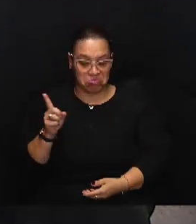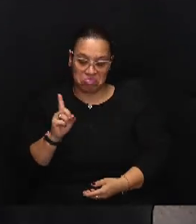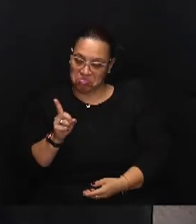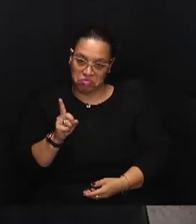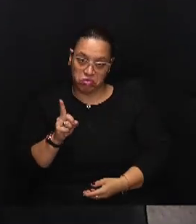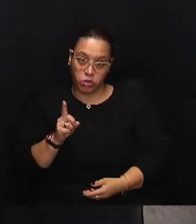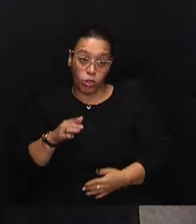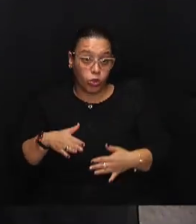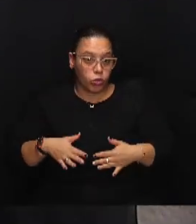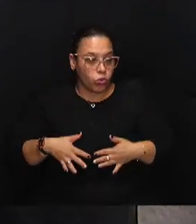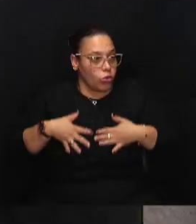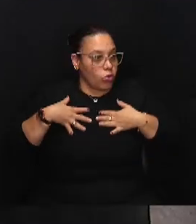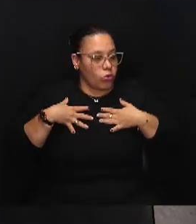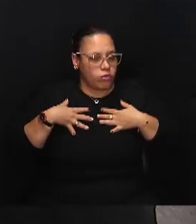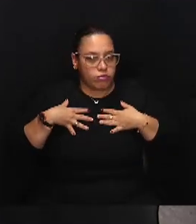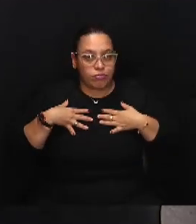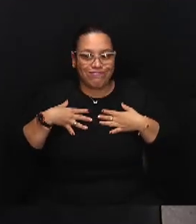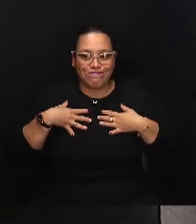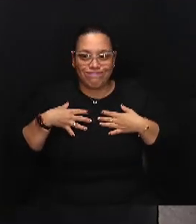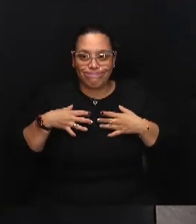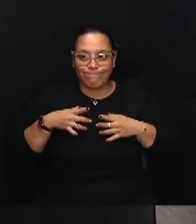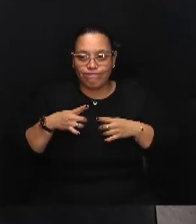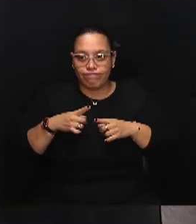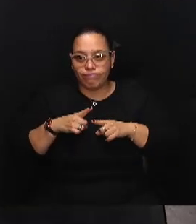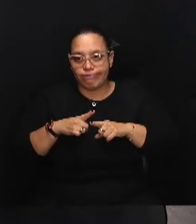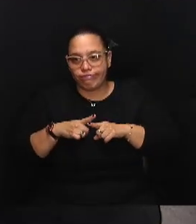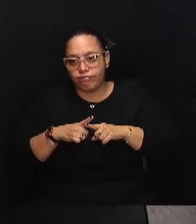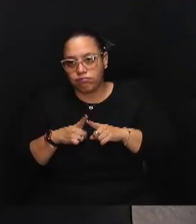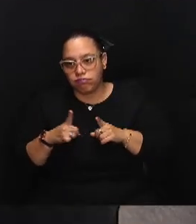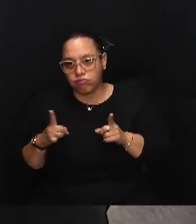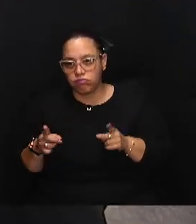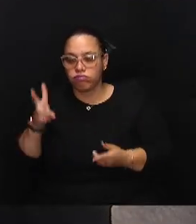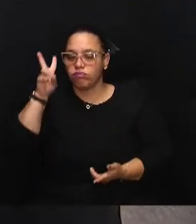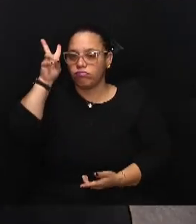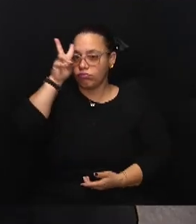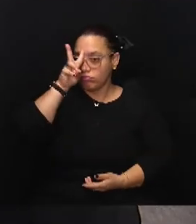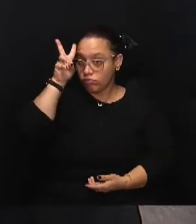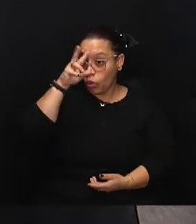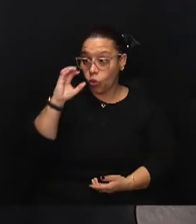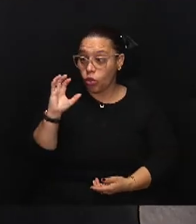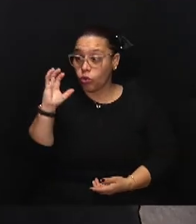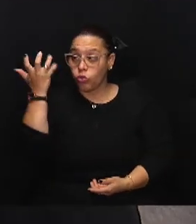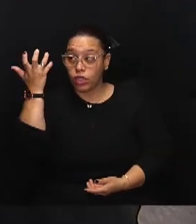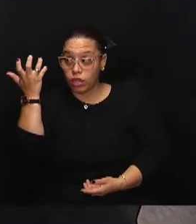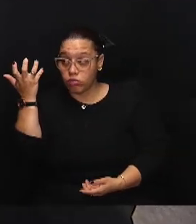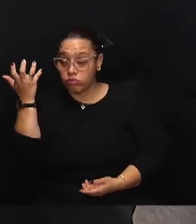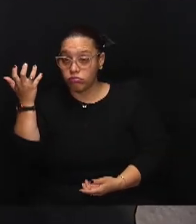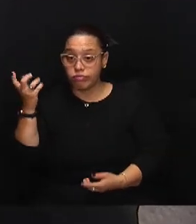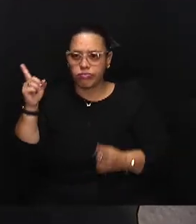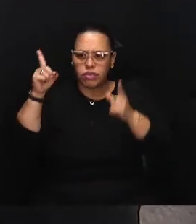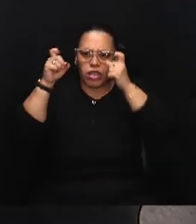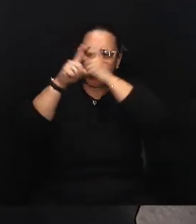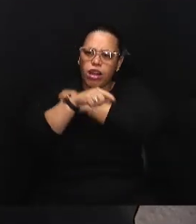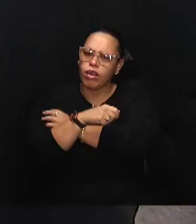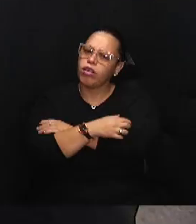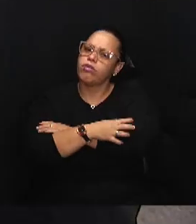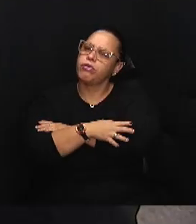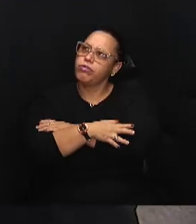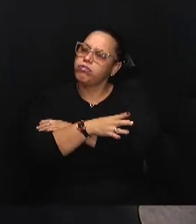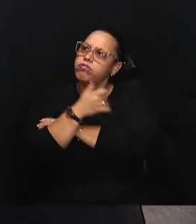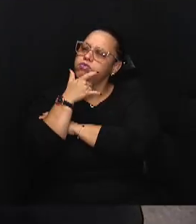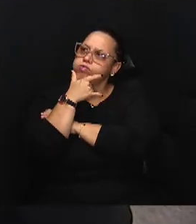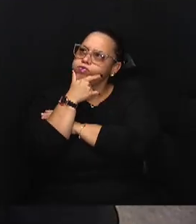nos orgulha, mas são as histórias, são acontecimentos que desafiam a gente